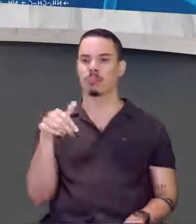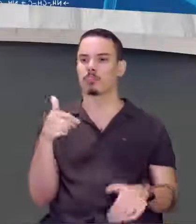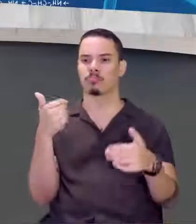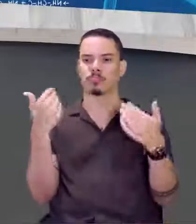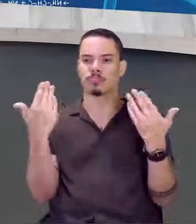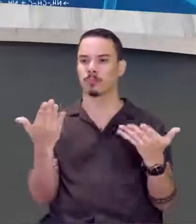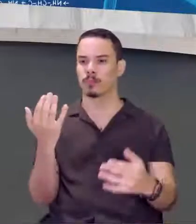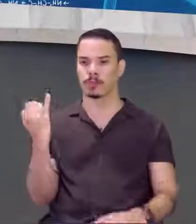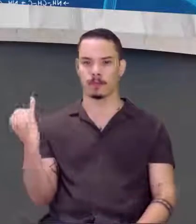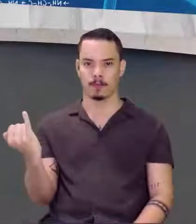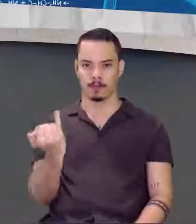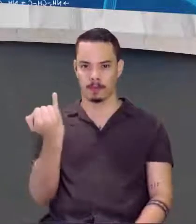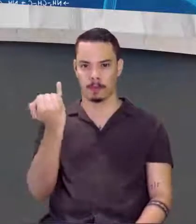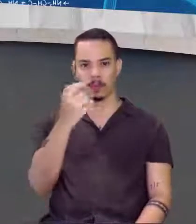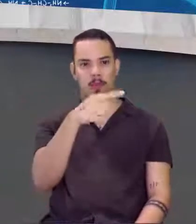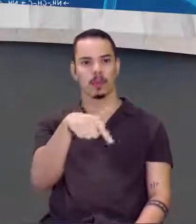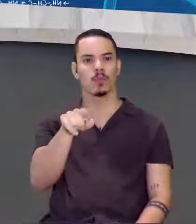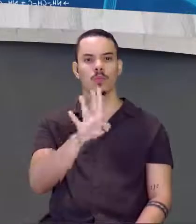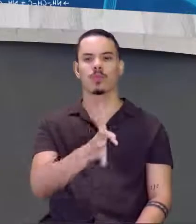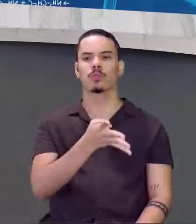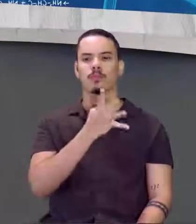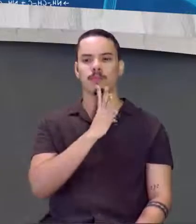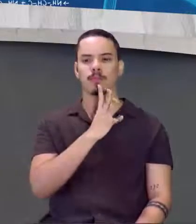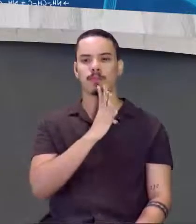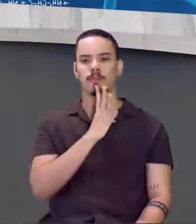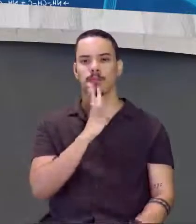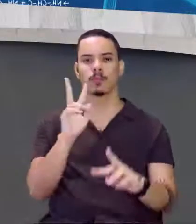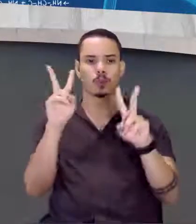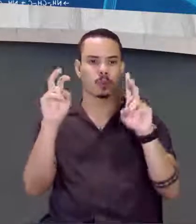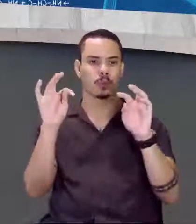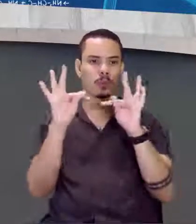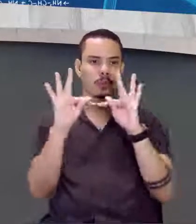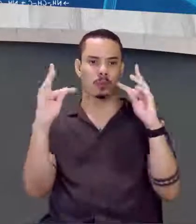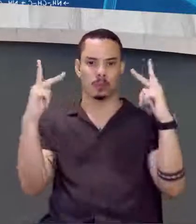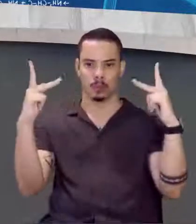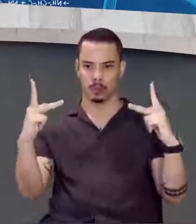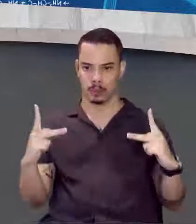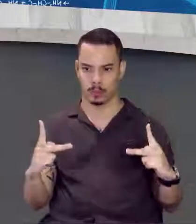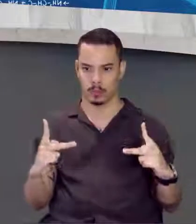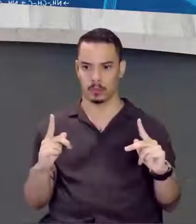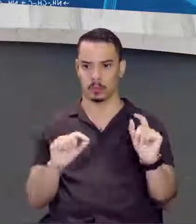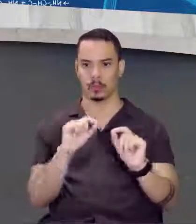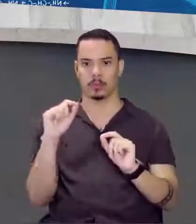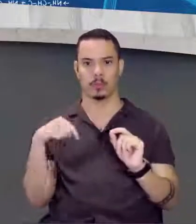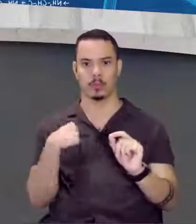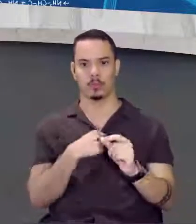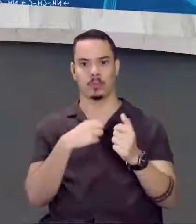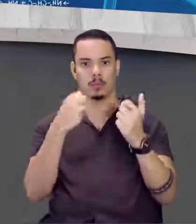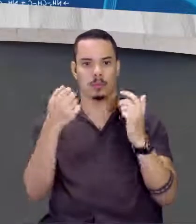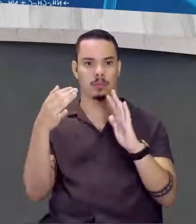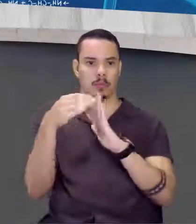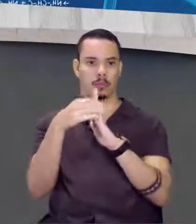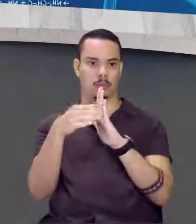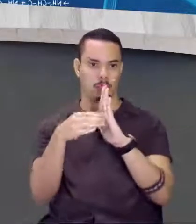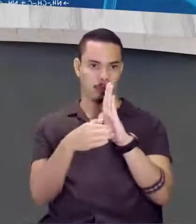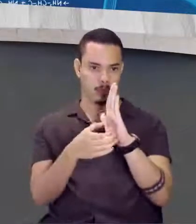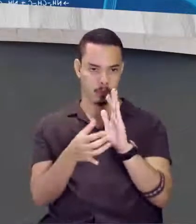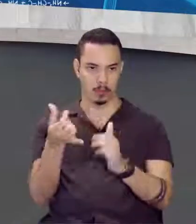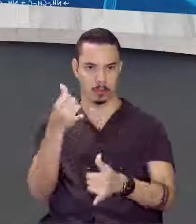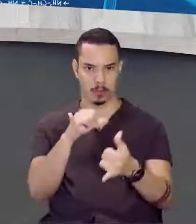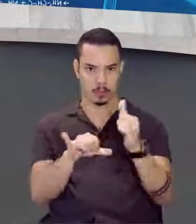importância de você conhecer sobre a tabela periódica, o que chamamos de classificação dos elementos